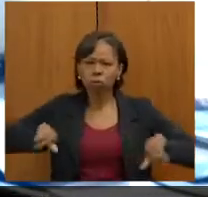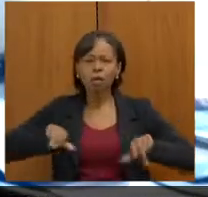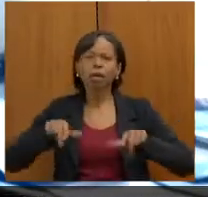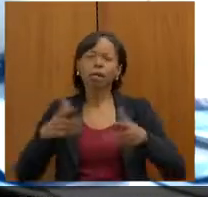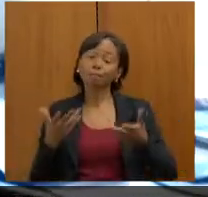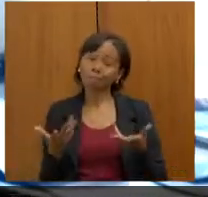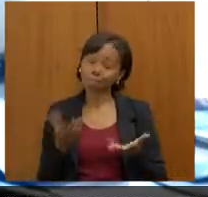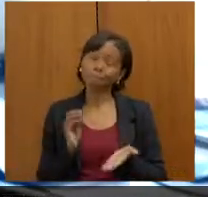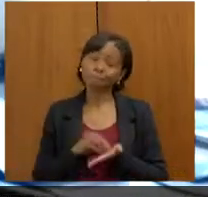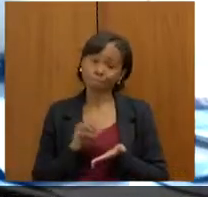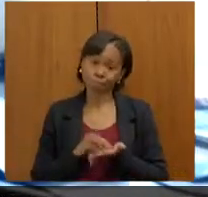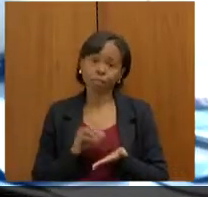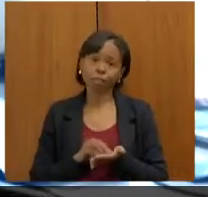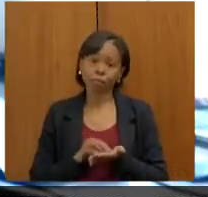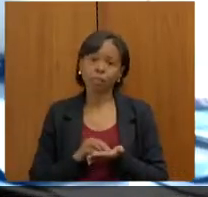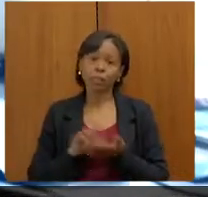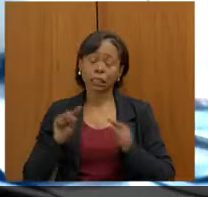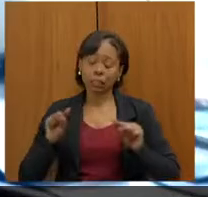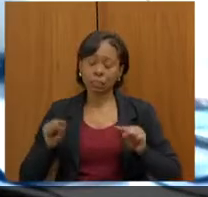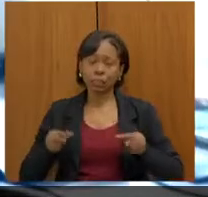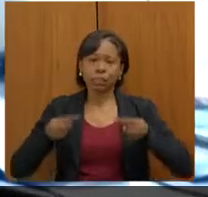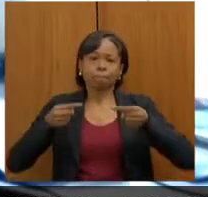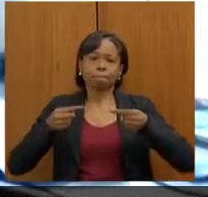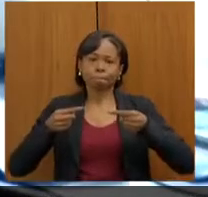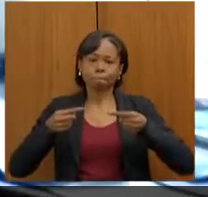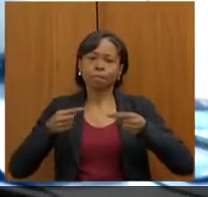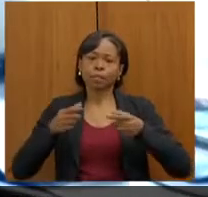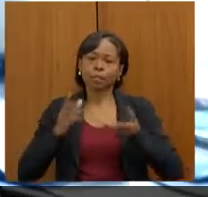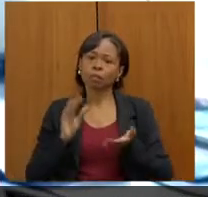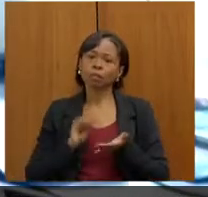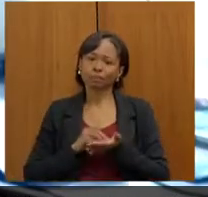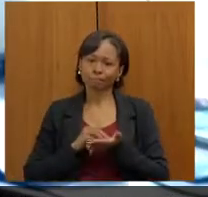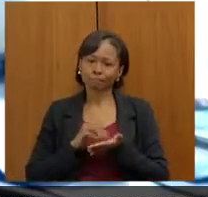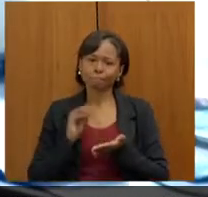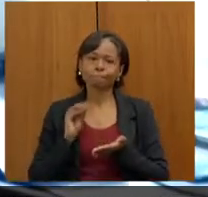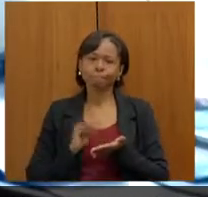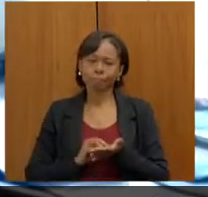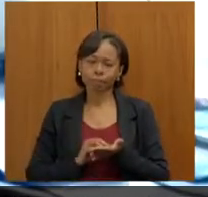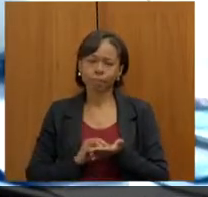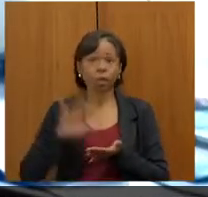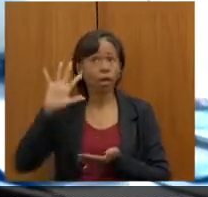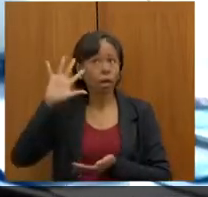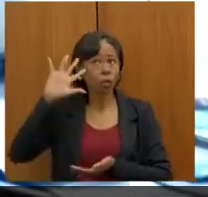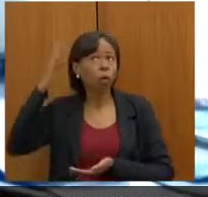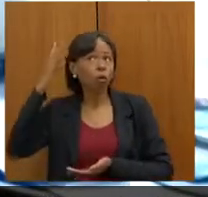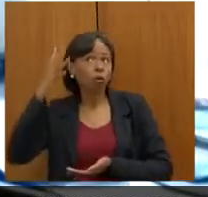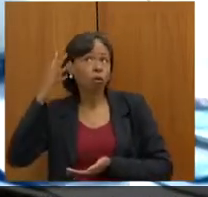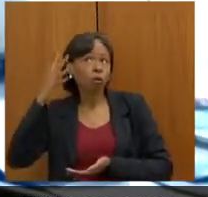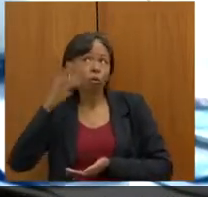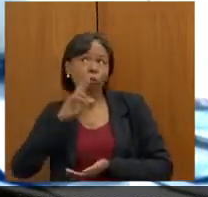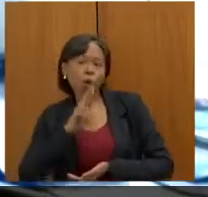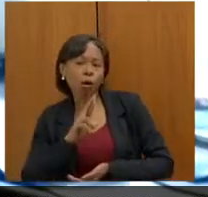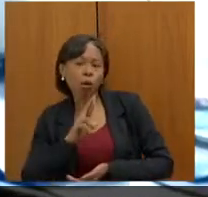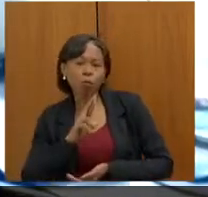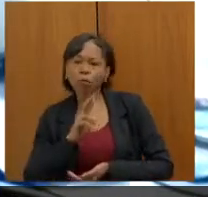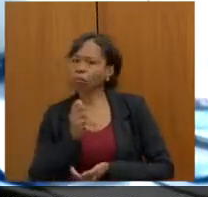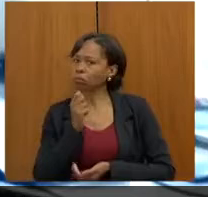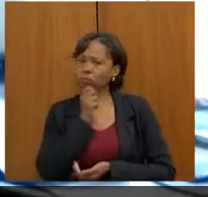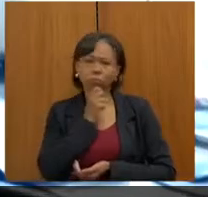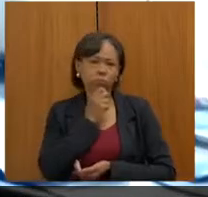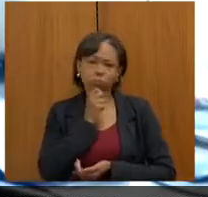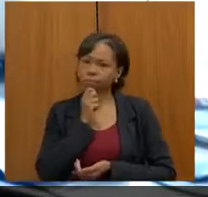interseccional ela é feliz assistiu que eu acho que a gente ainda não encantou uma solução numa resposta e um